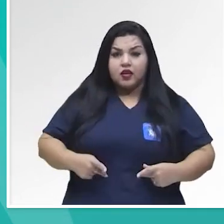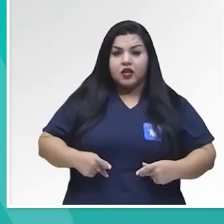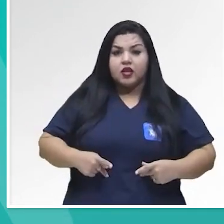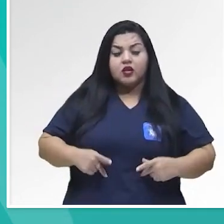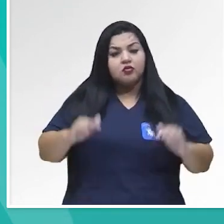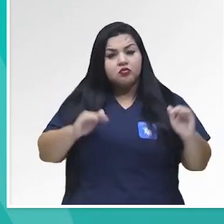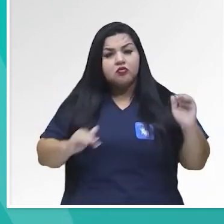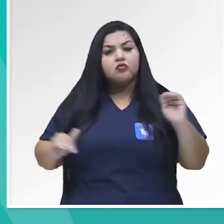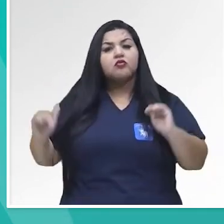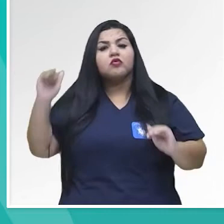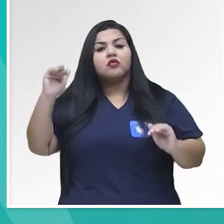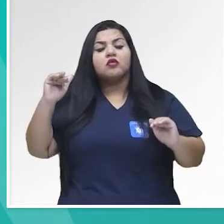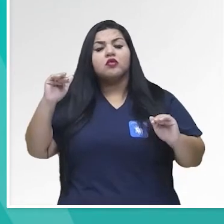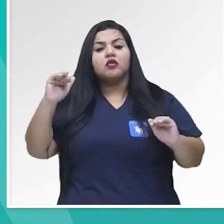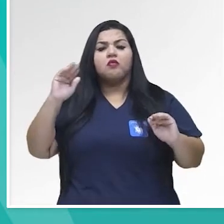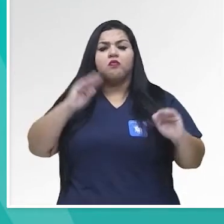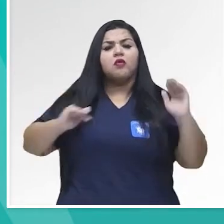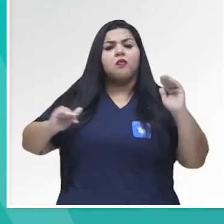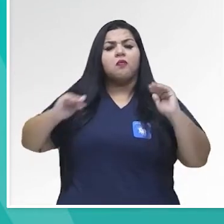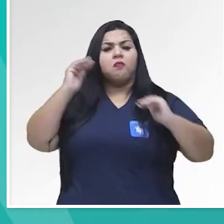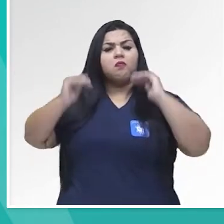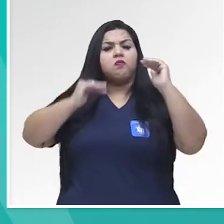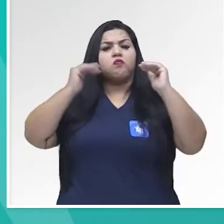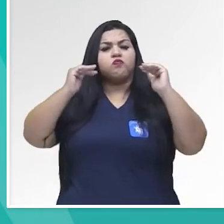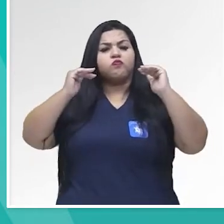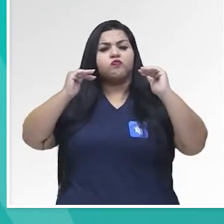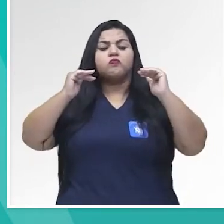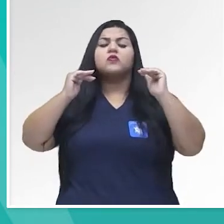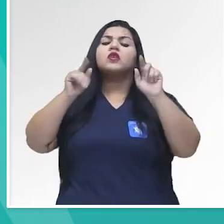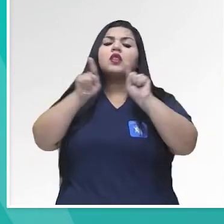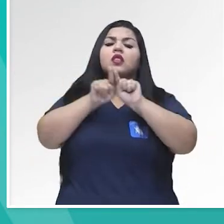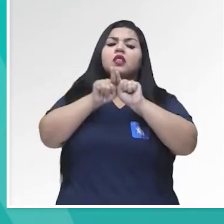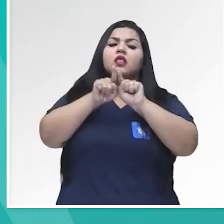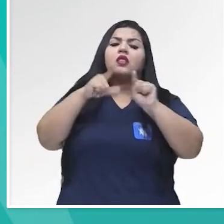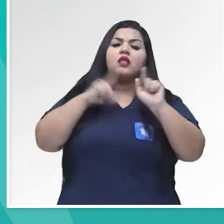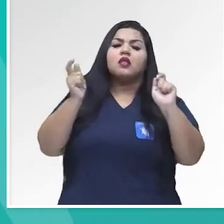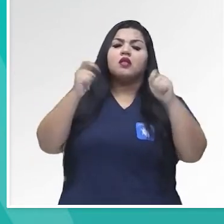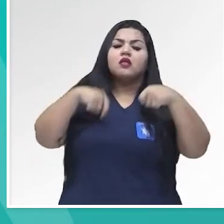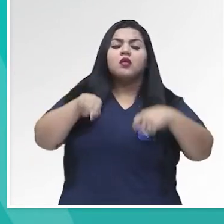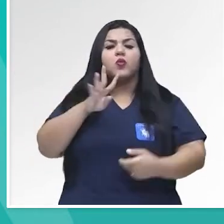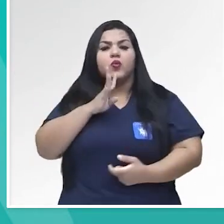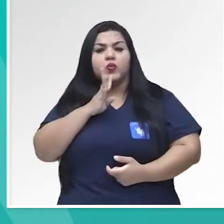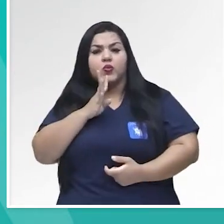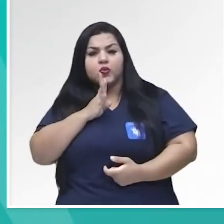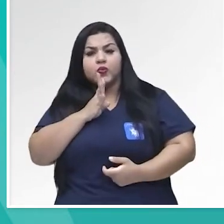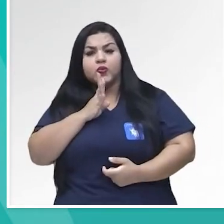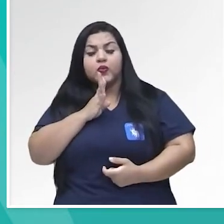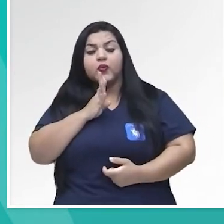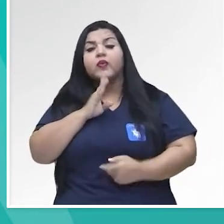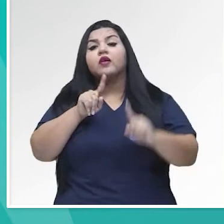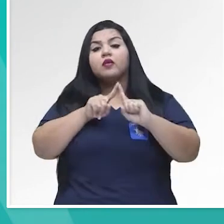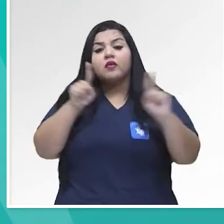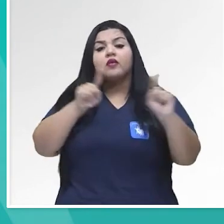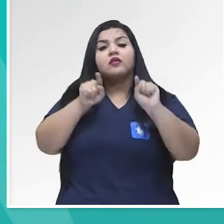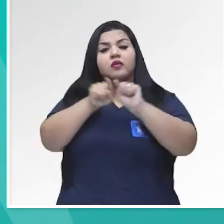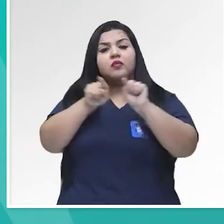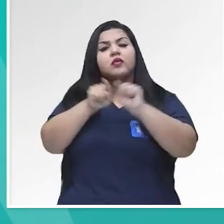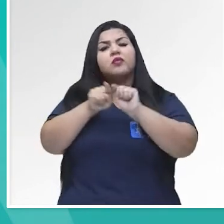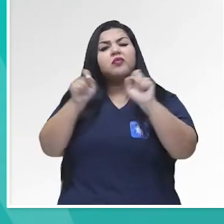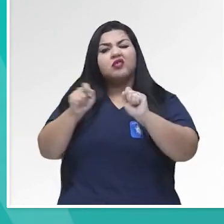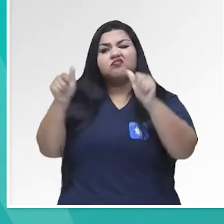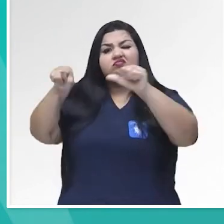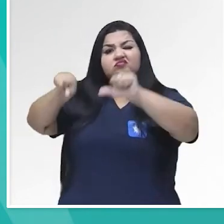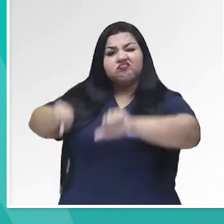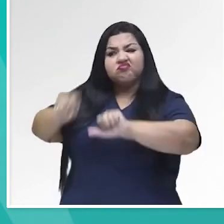engrandecido, cresça, tenha seu potencial reconhecido, mas também pode depreciar o ser